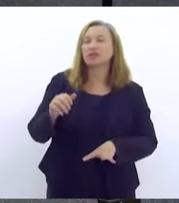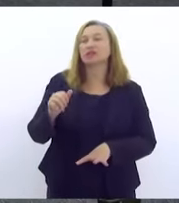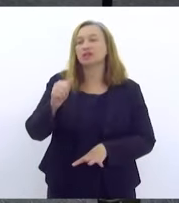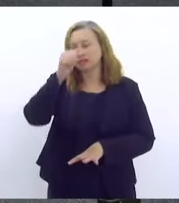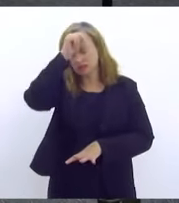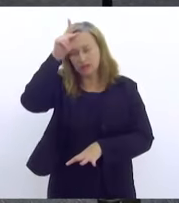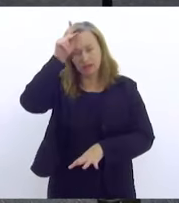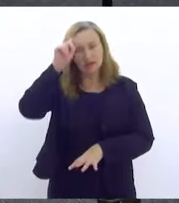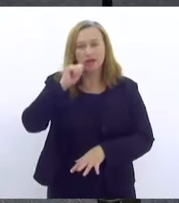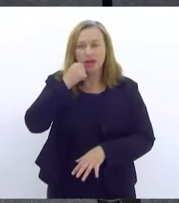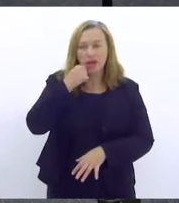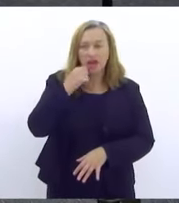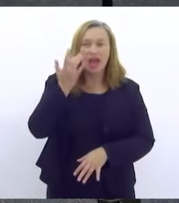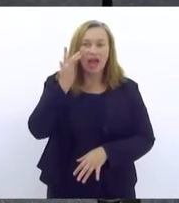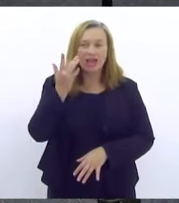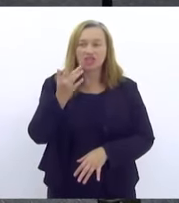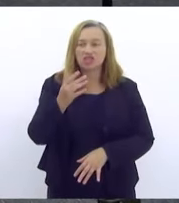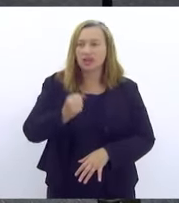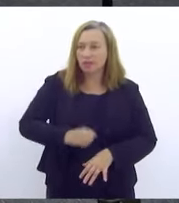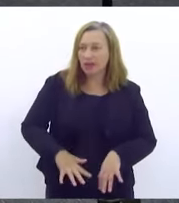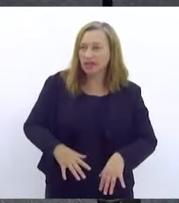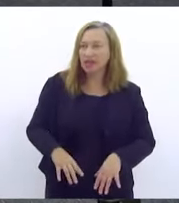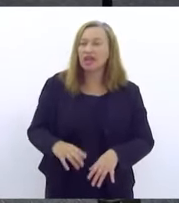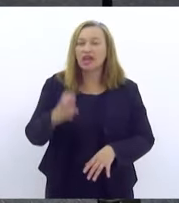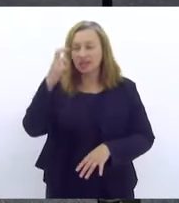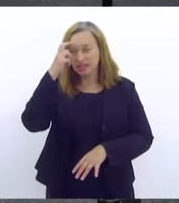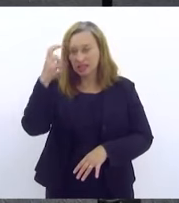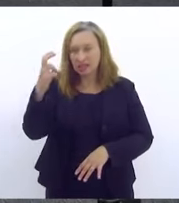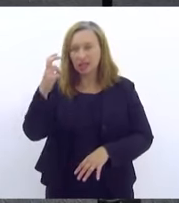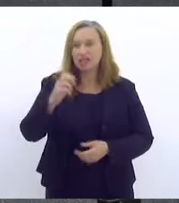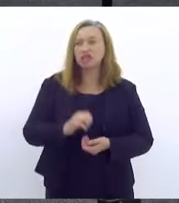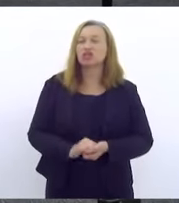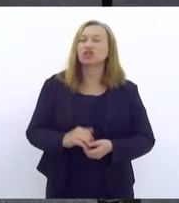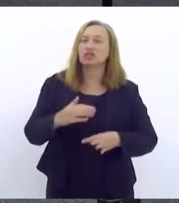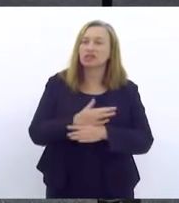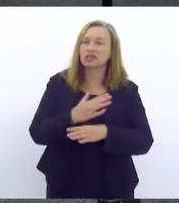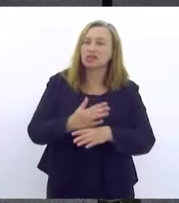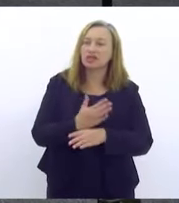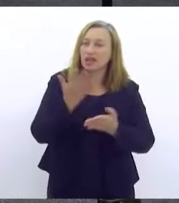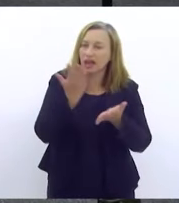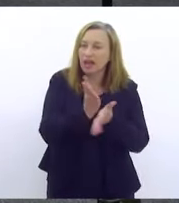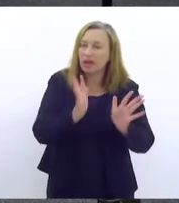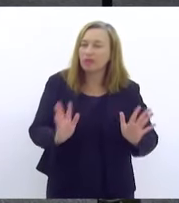cidade maravilhosa, é inteligente e tenho certeza que dará um basta